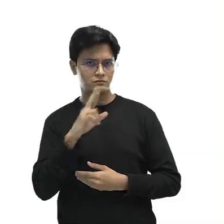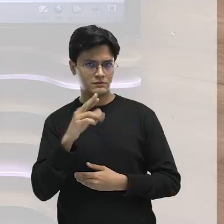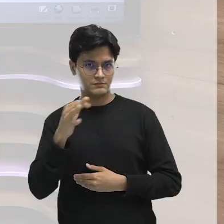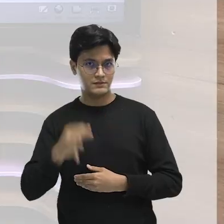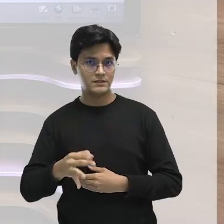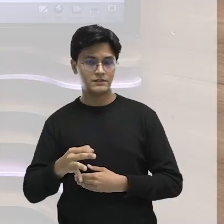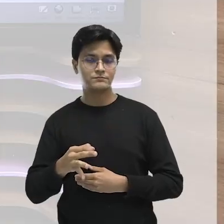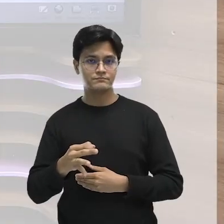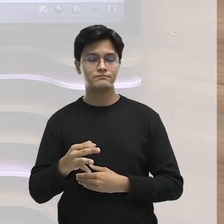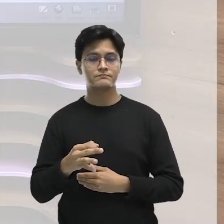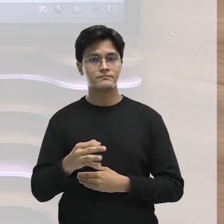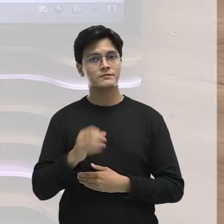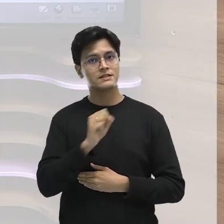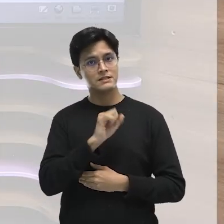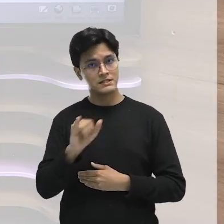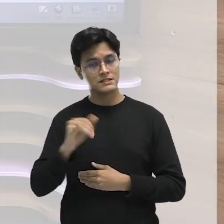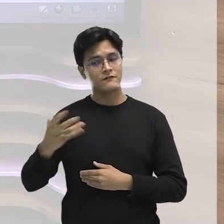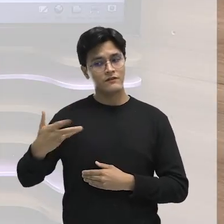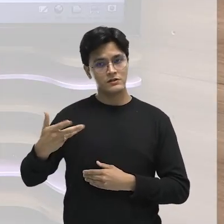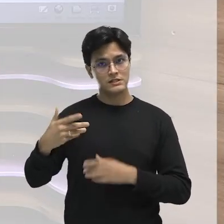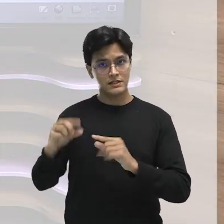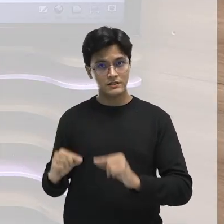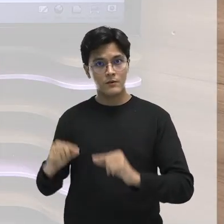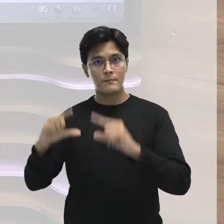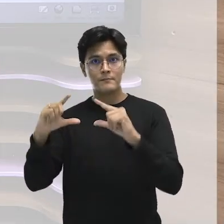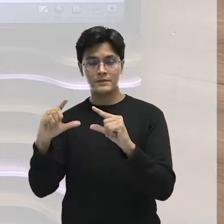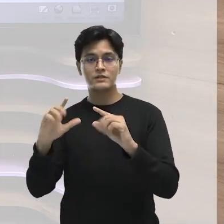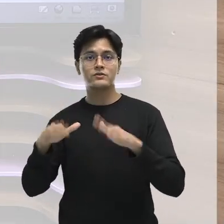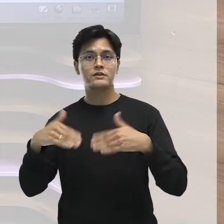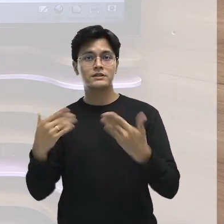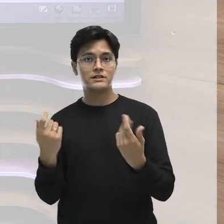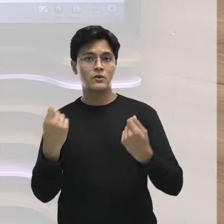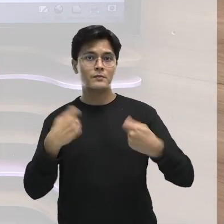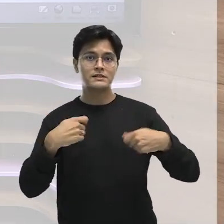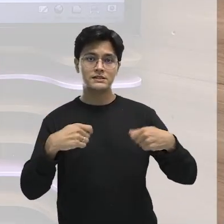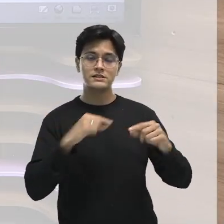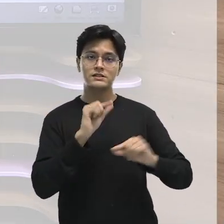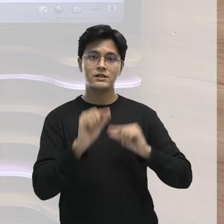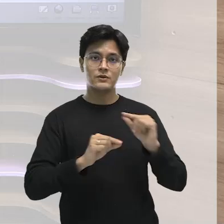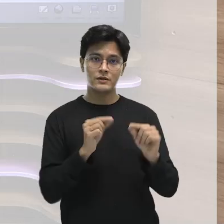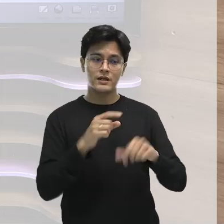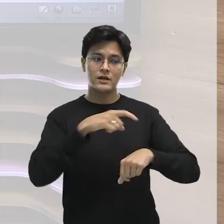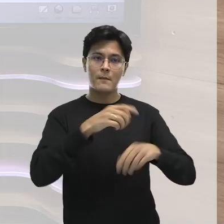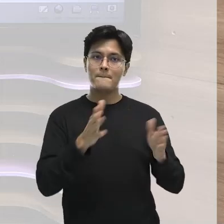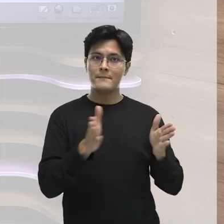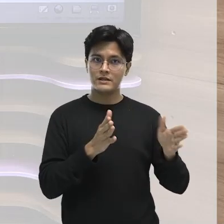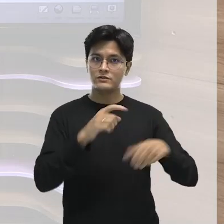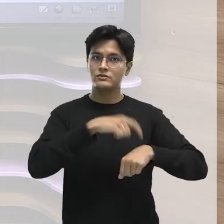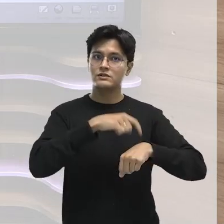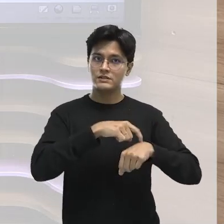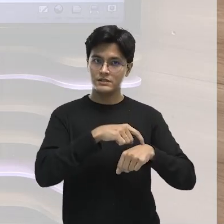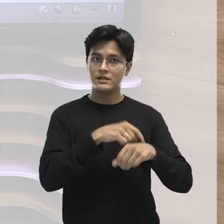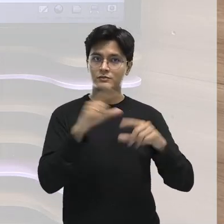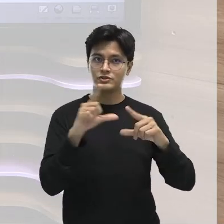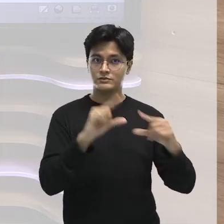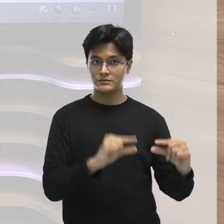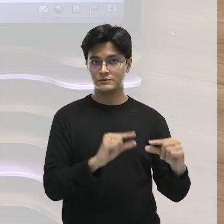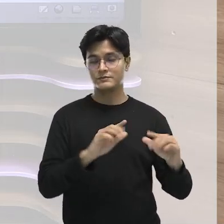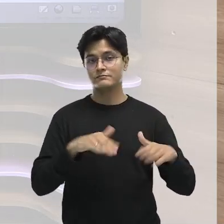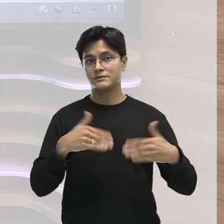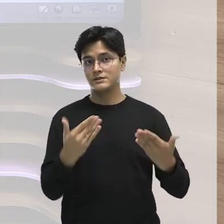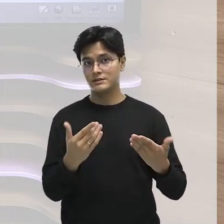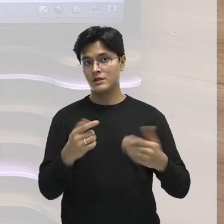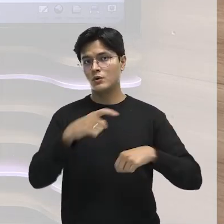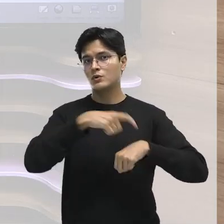coerente. Porque se eu aumentei a velocidade, pela lógica eu precisava diminuir o tempo, né? Eu queria chegar mais rápido. Então esse tempo foi de